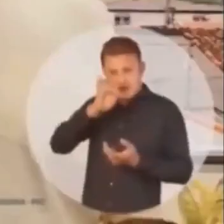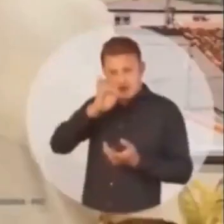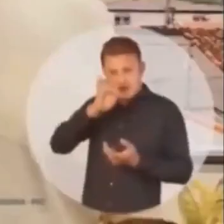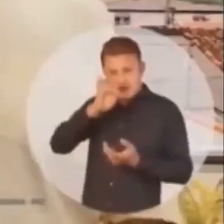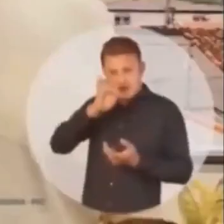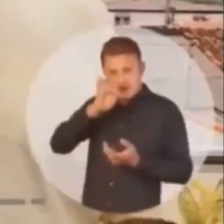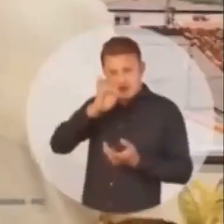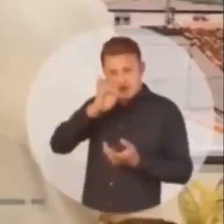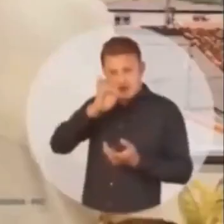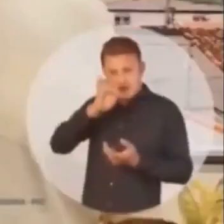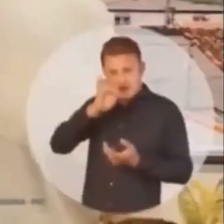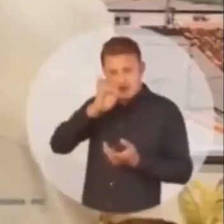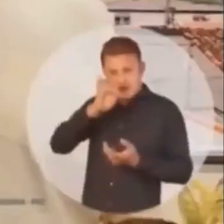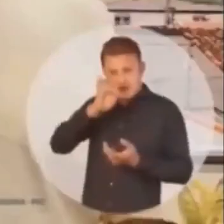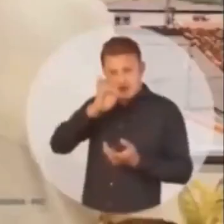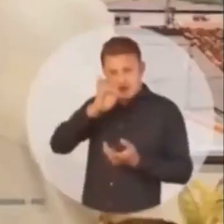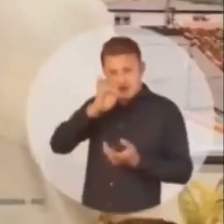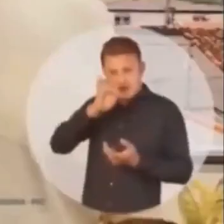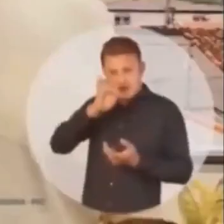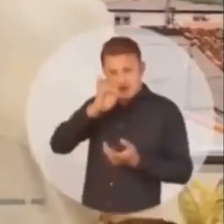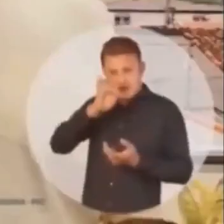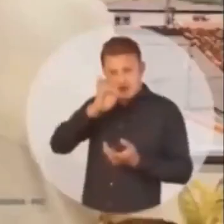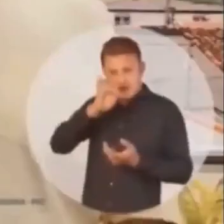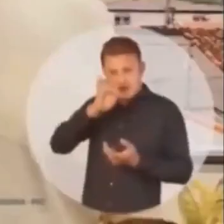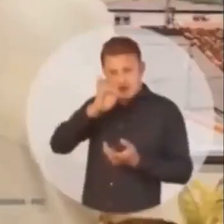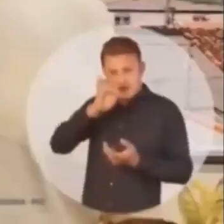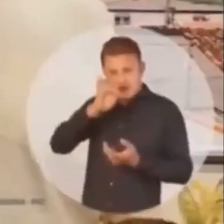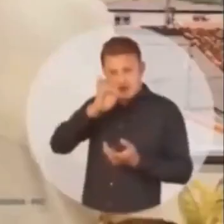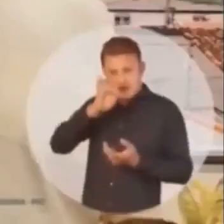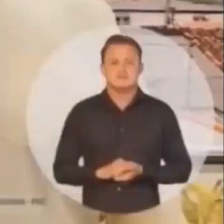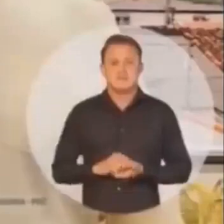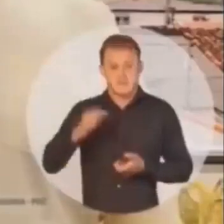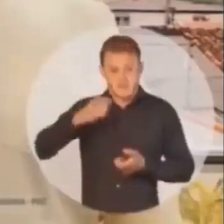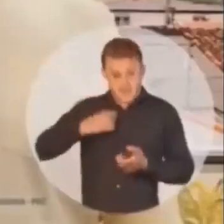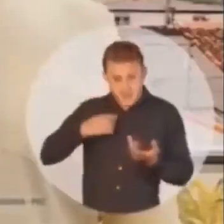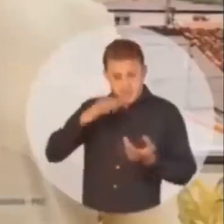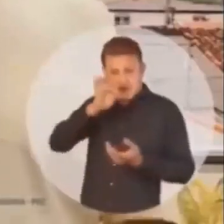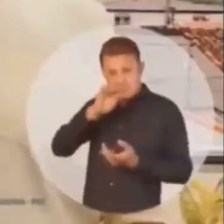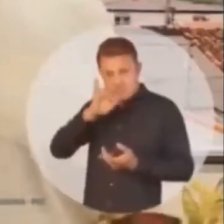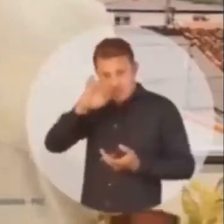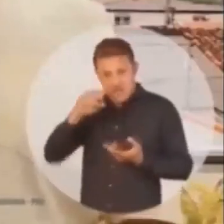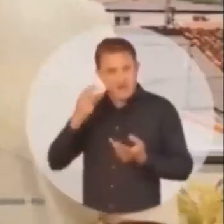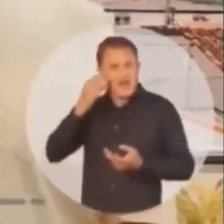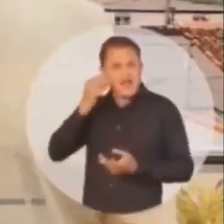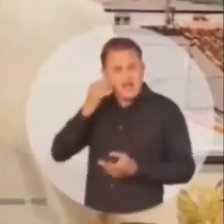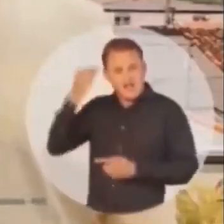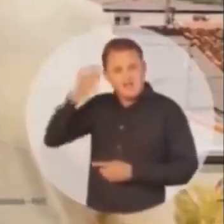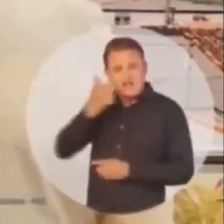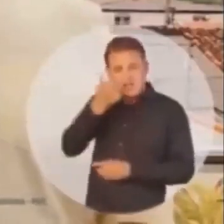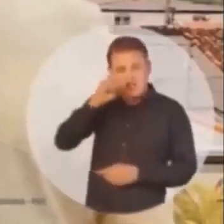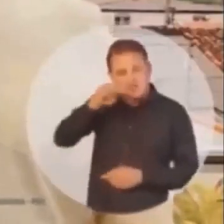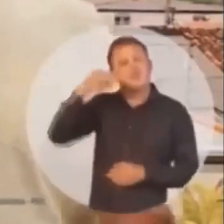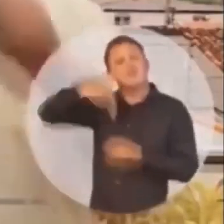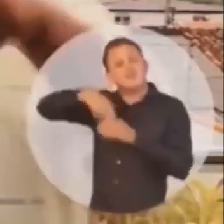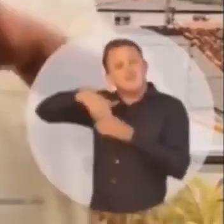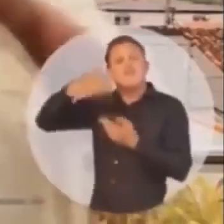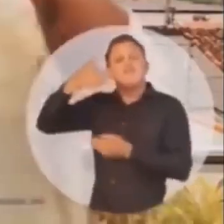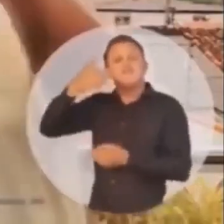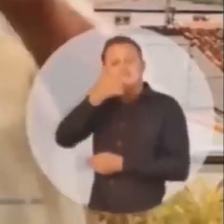Bora começar com o Gato Louco, que tem uma performance espetacular. Sou o Thiago Salles, o Gato Louco. Dia 15 de novembro,